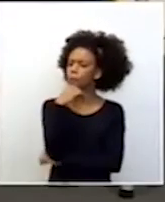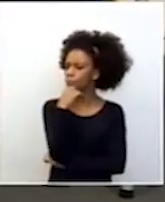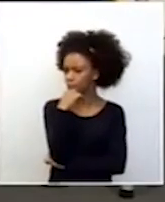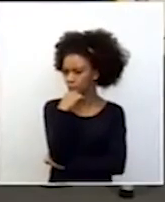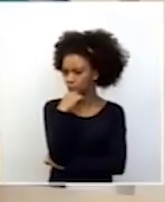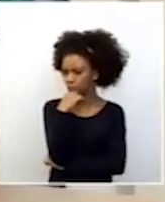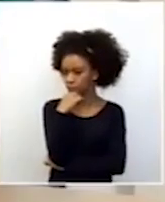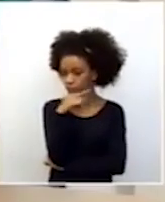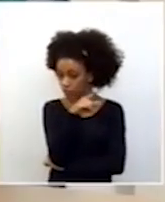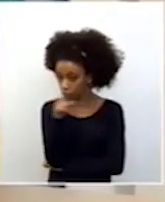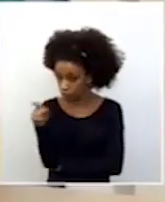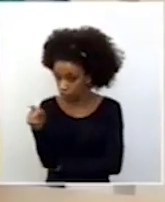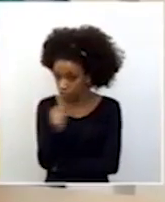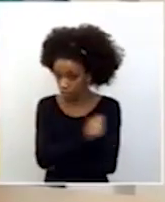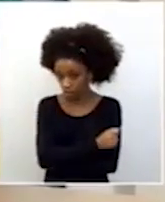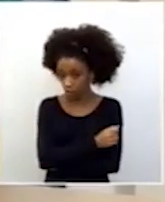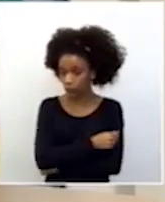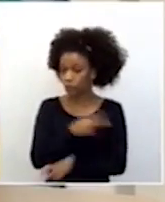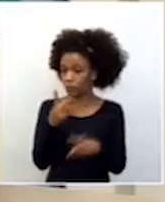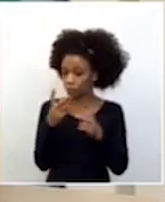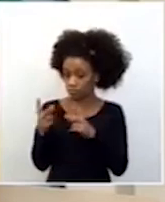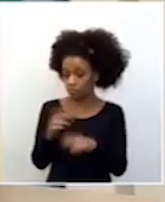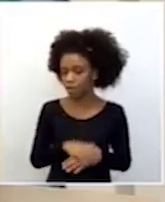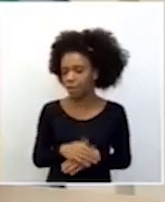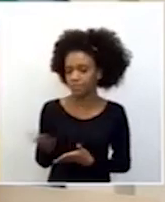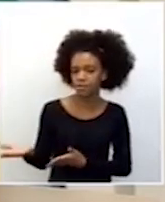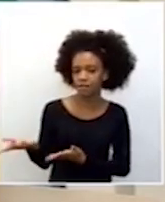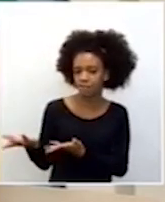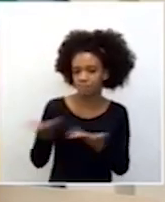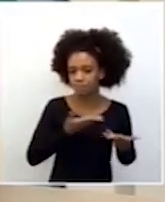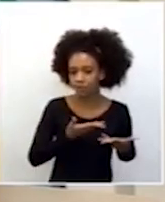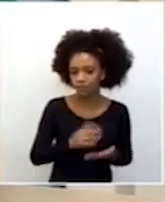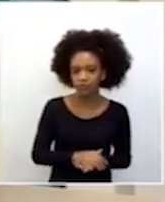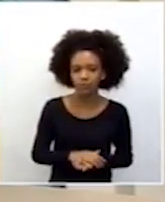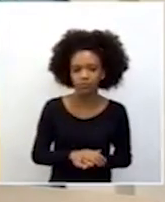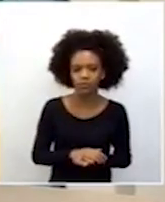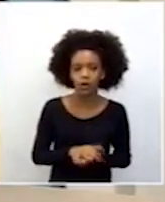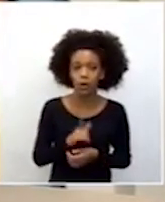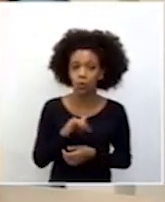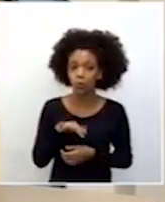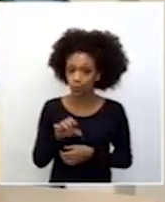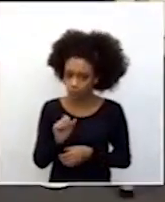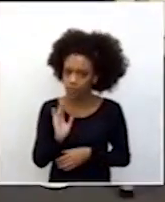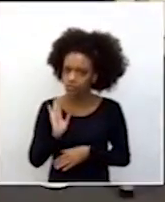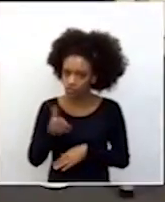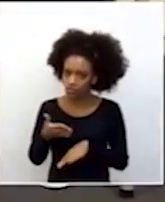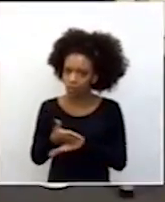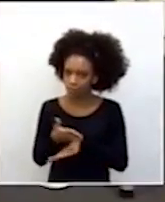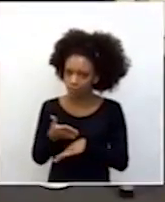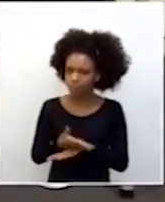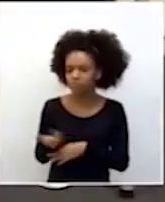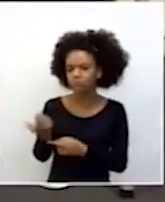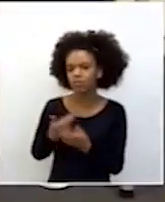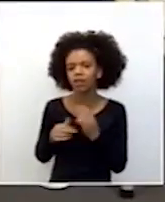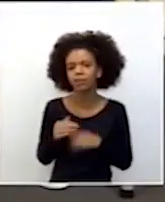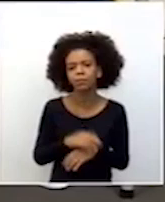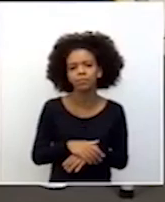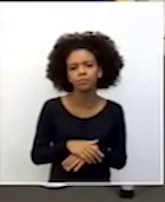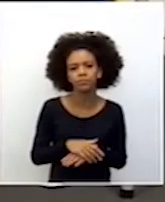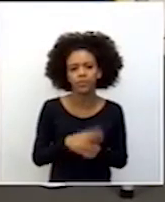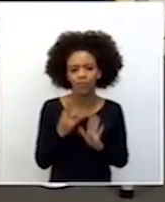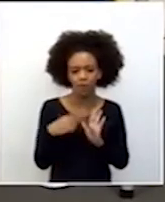como você, aluno, encara esse convite? Como você encara? O Luiz já está participando. Então já está falando que vamos